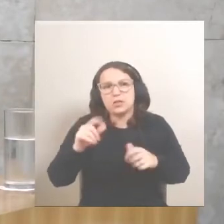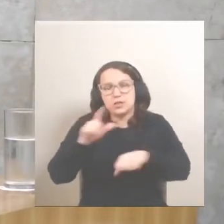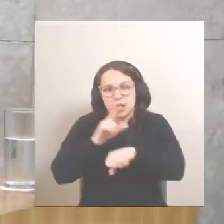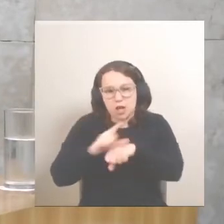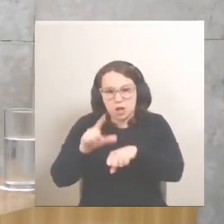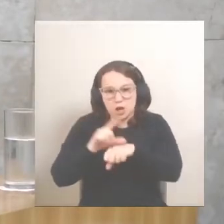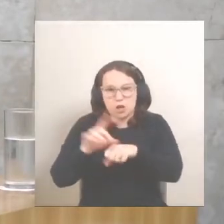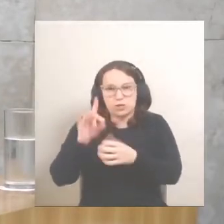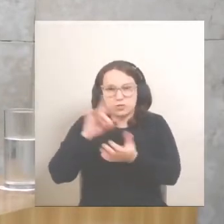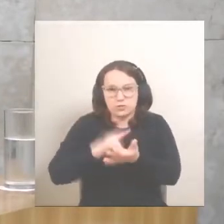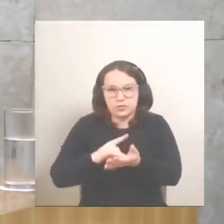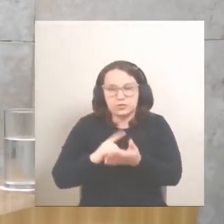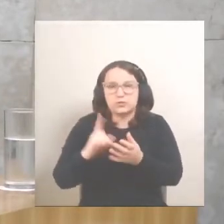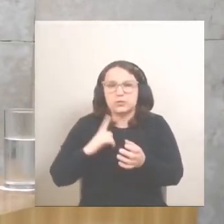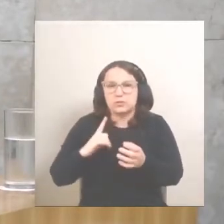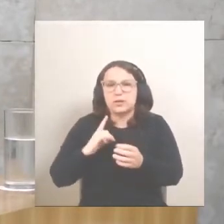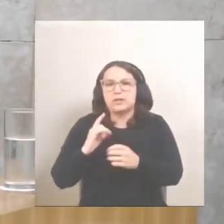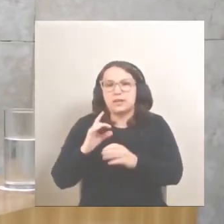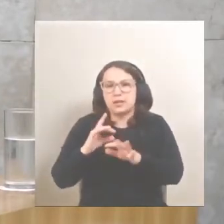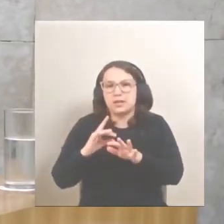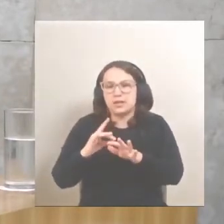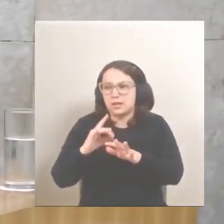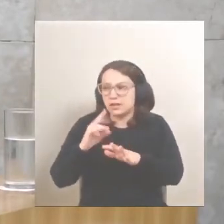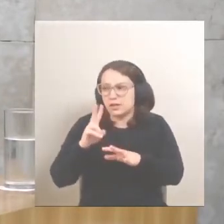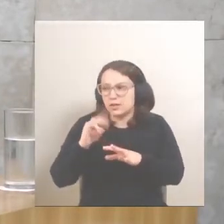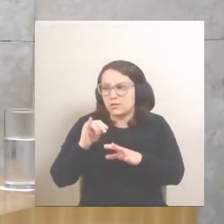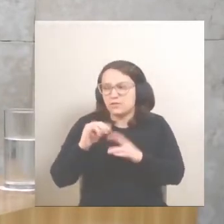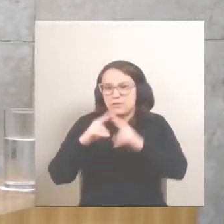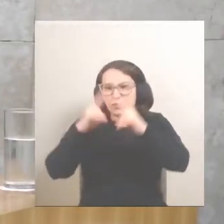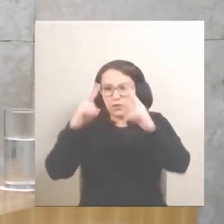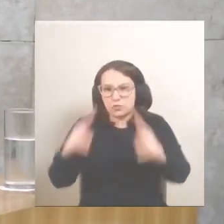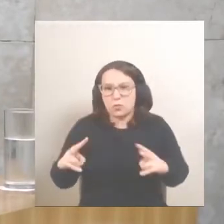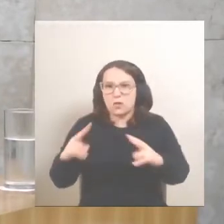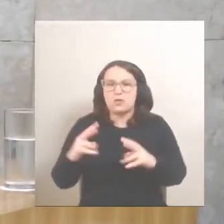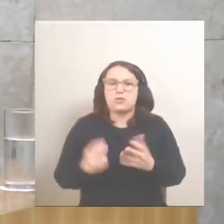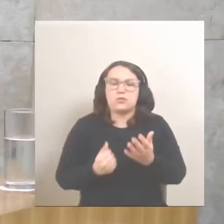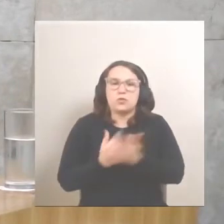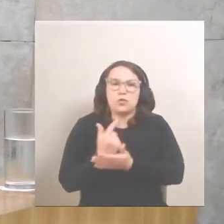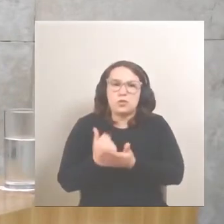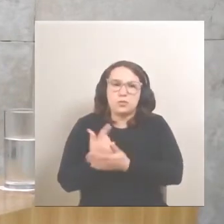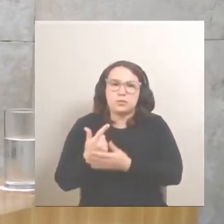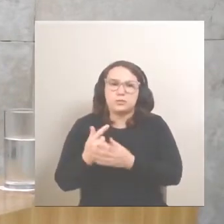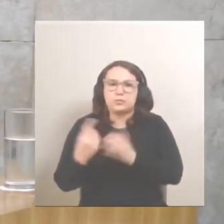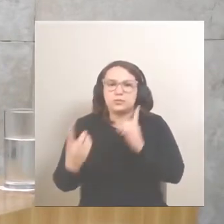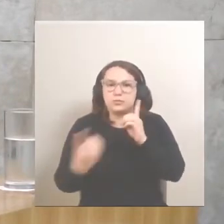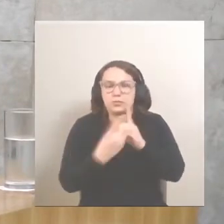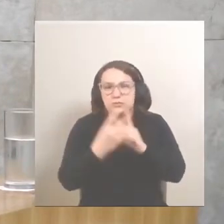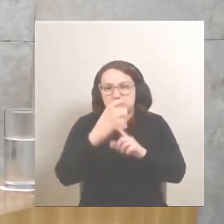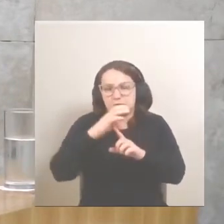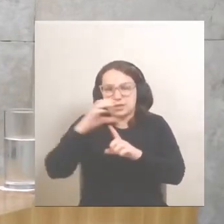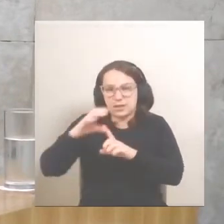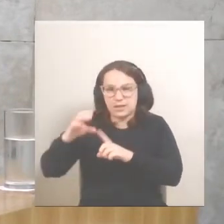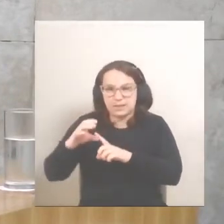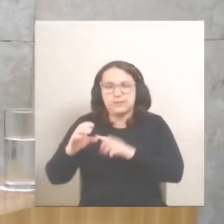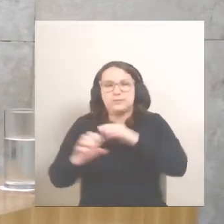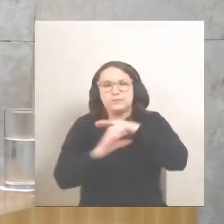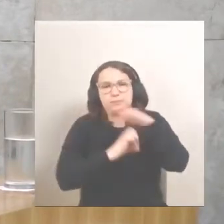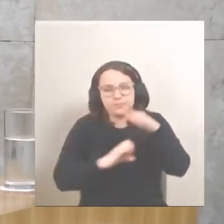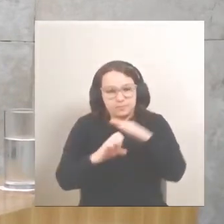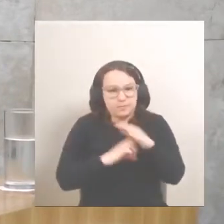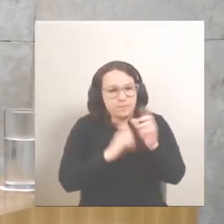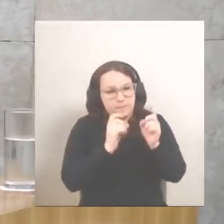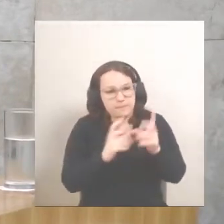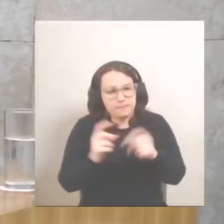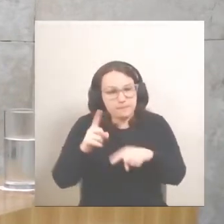física, possui uma loja virtual, facilitando a compra de materiais por outros clientes. A empresa, além da venda